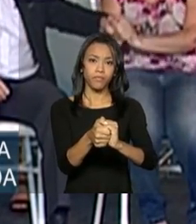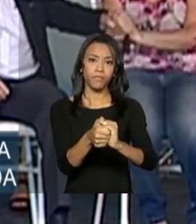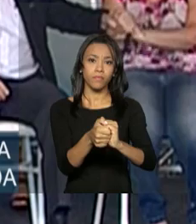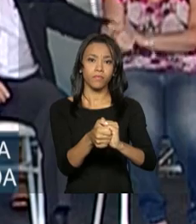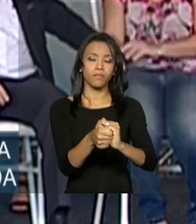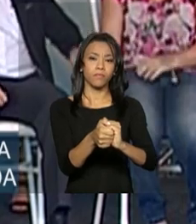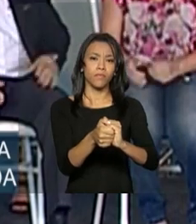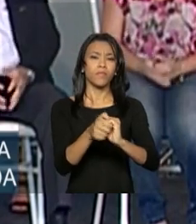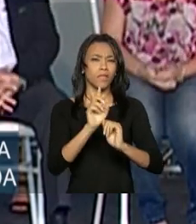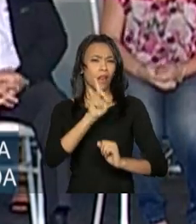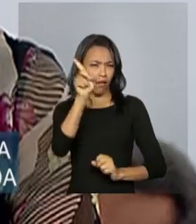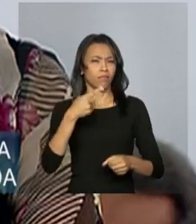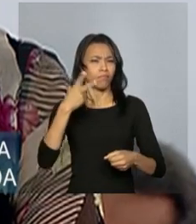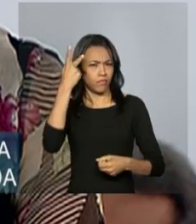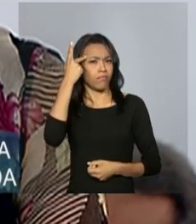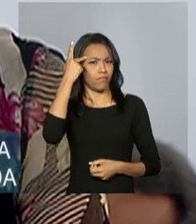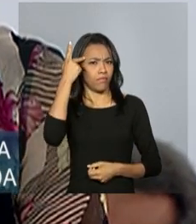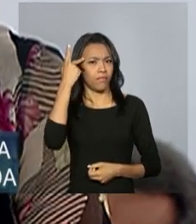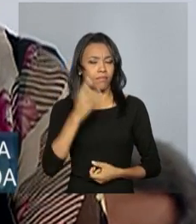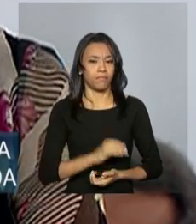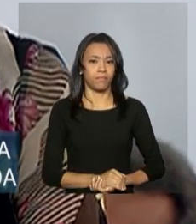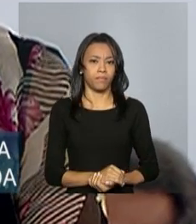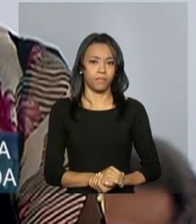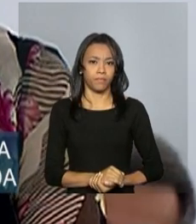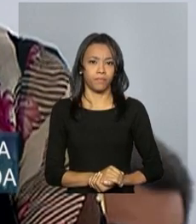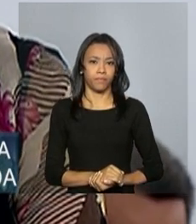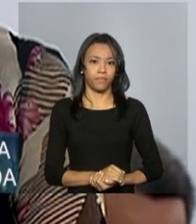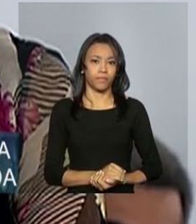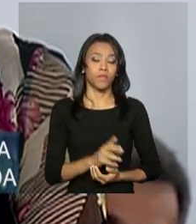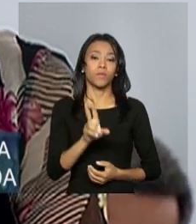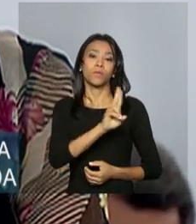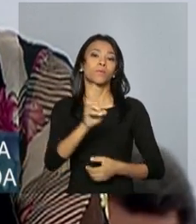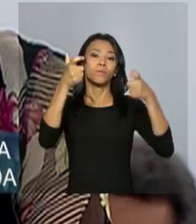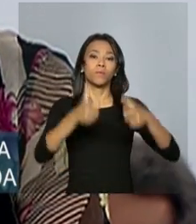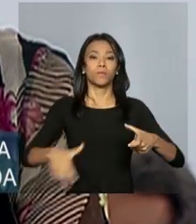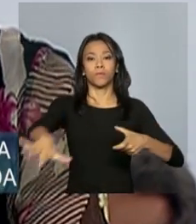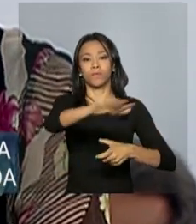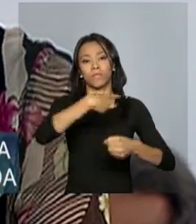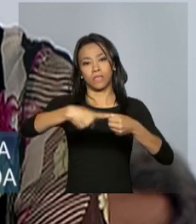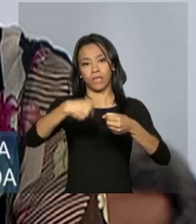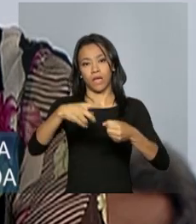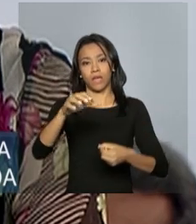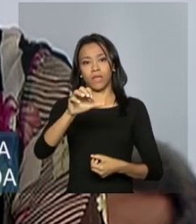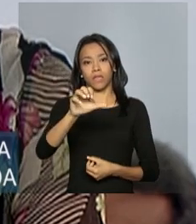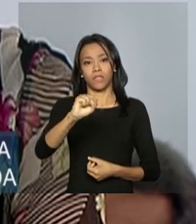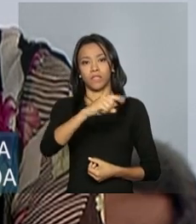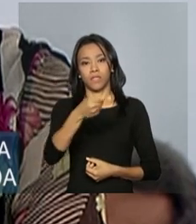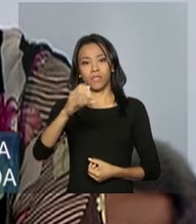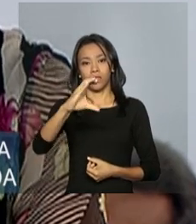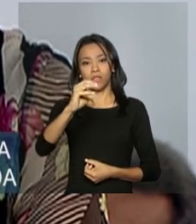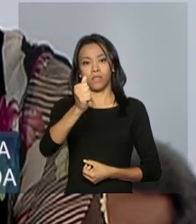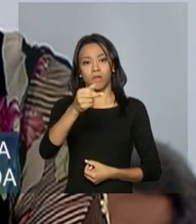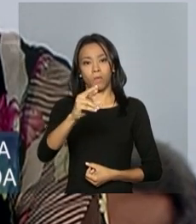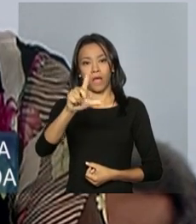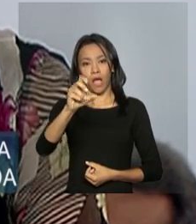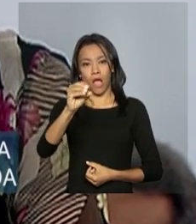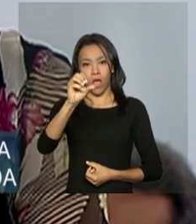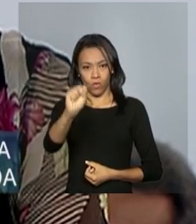ainda em São Paulo, em São Carlos, no residencial